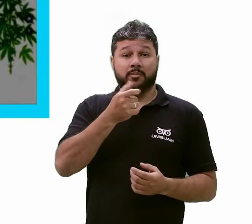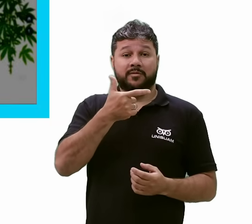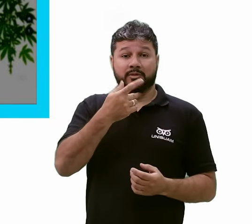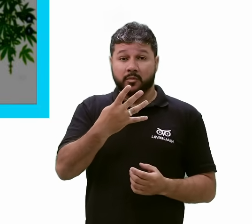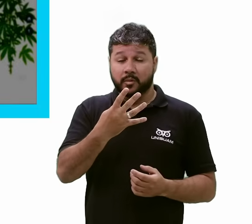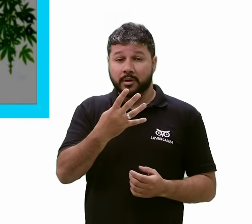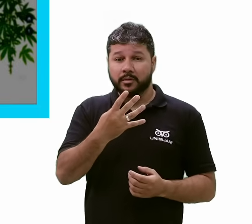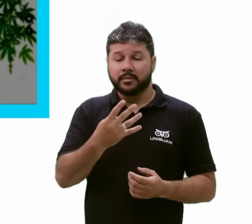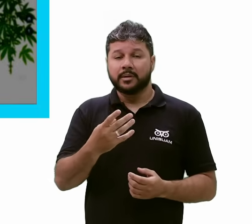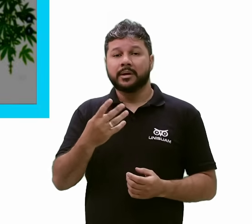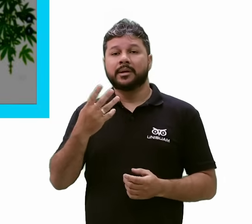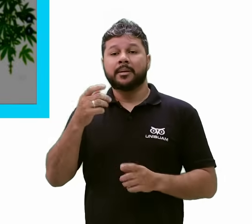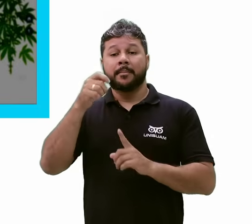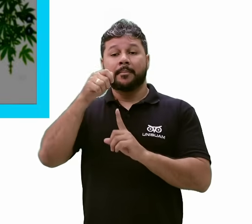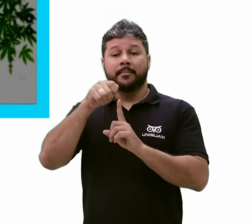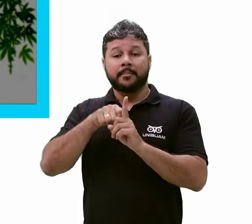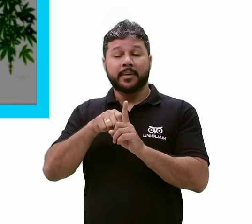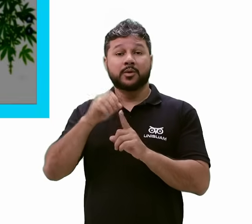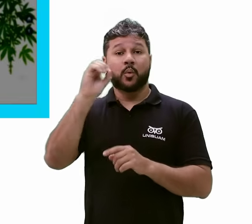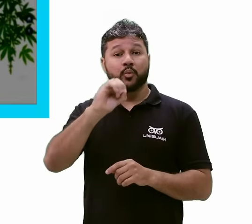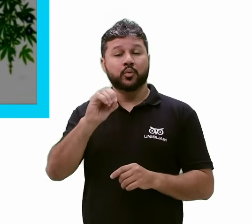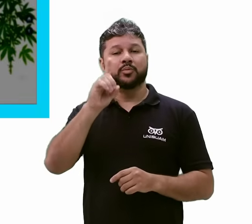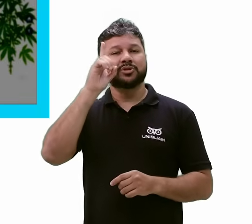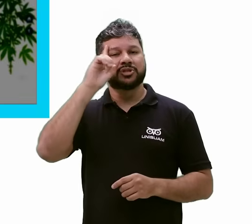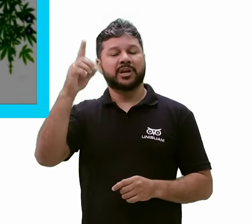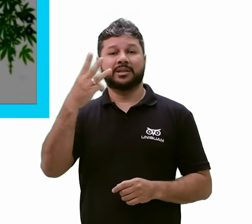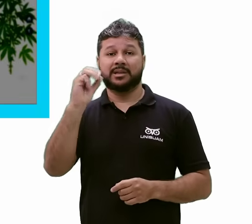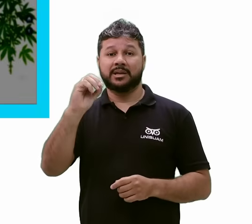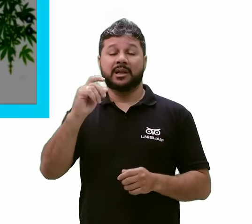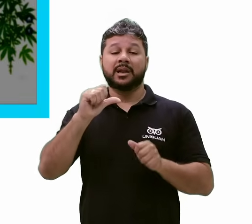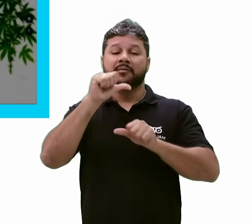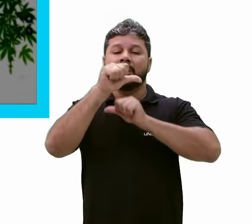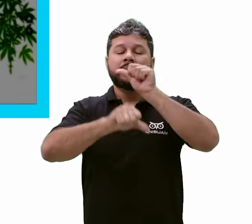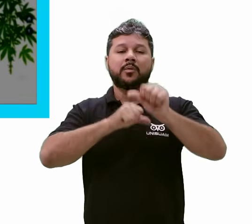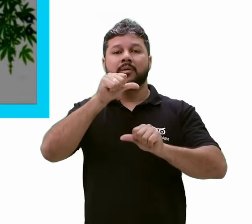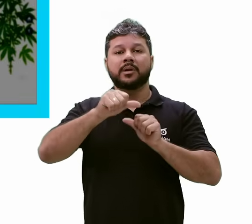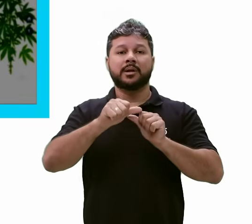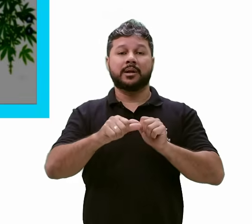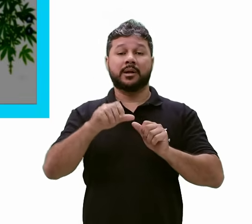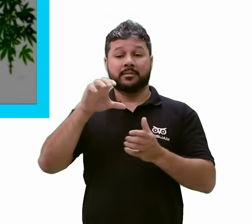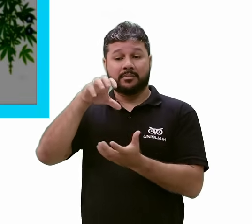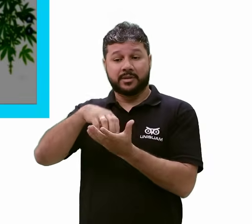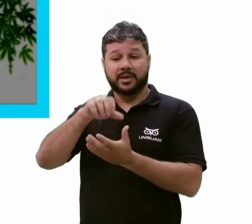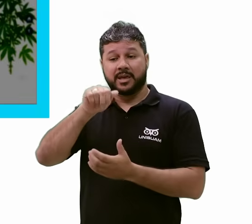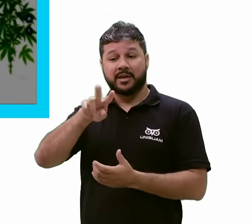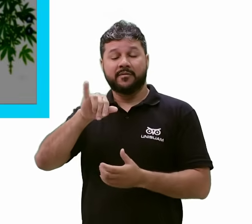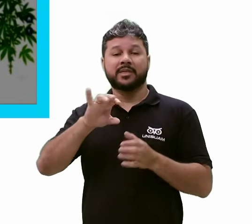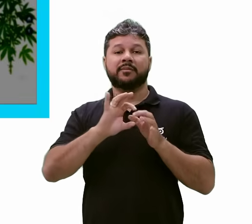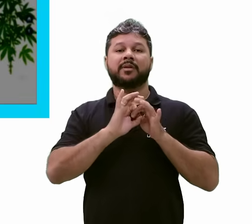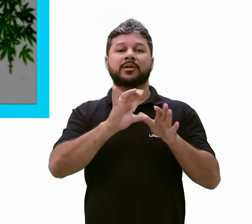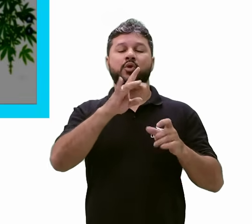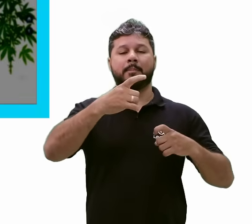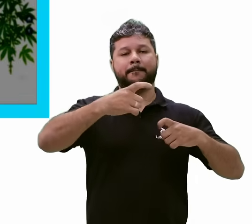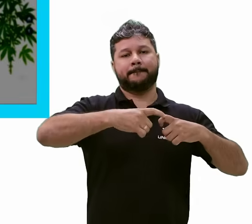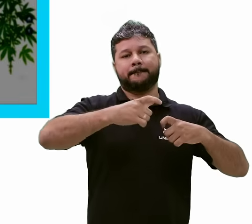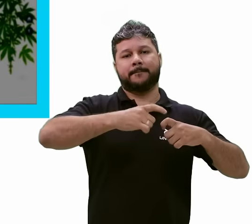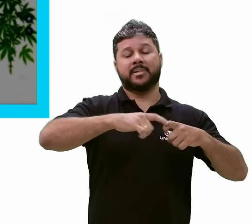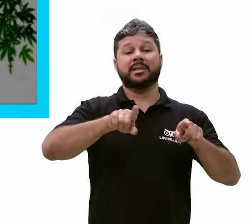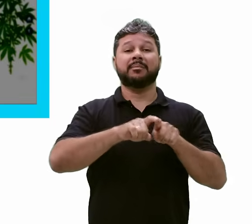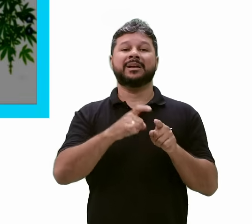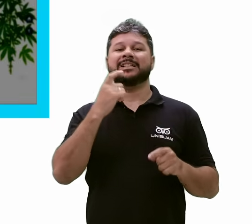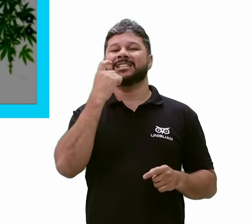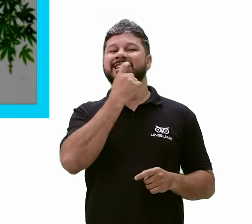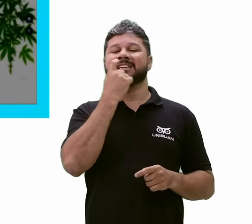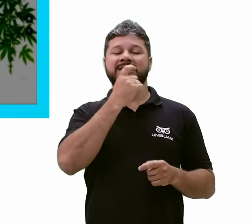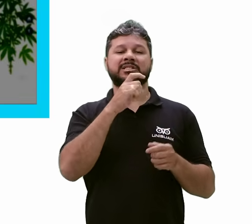2024, em 30 de outubro, né? Que foi através de uma alteração na regulamentação da Anvisa, que antes permitia que só